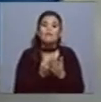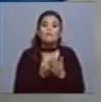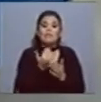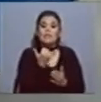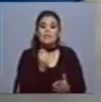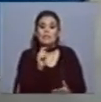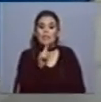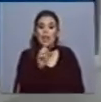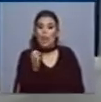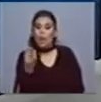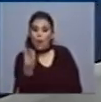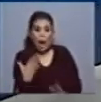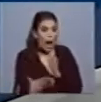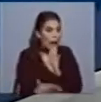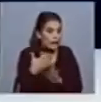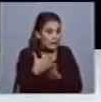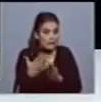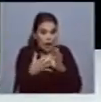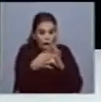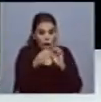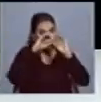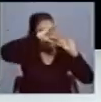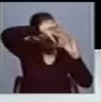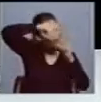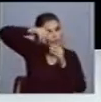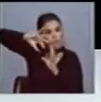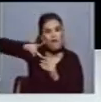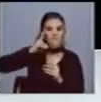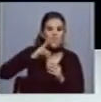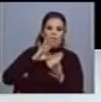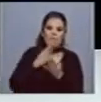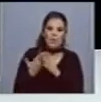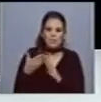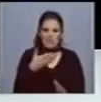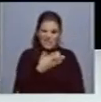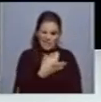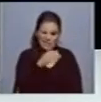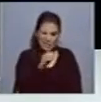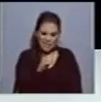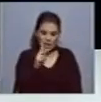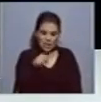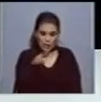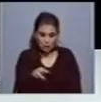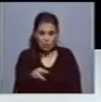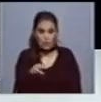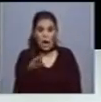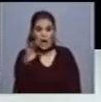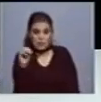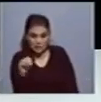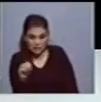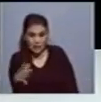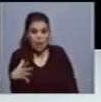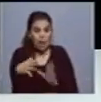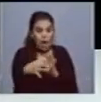a própria aceleração do universo. Deu um valor aproximadamente de 70 km por segundo por megaparsec, o que está de